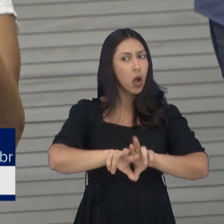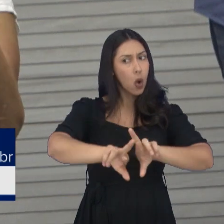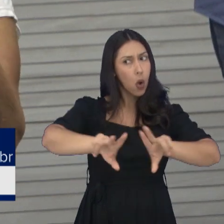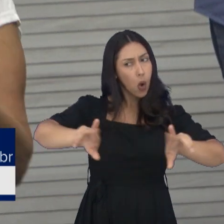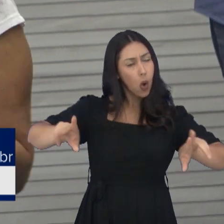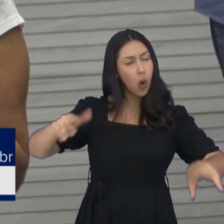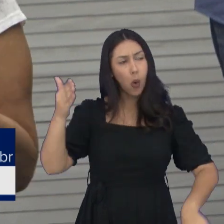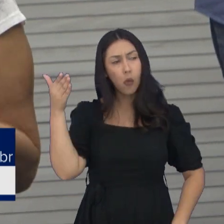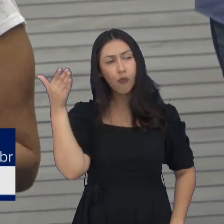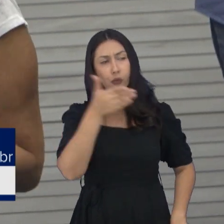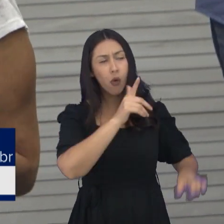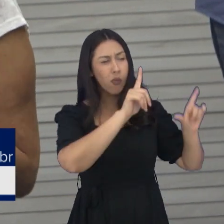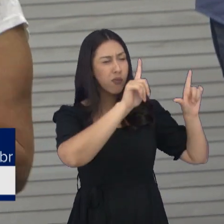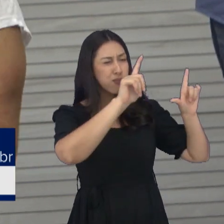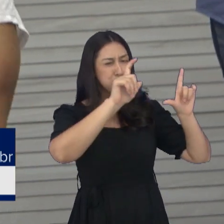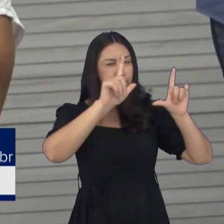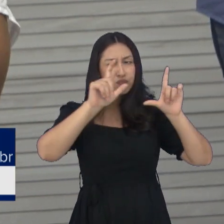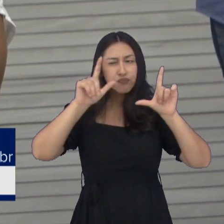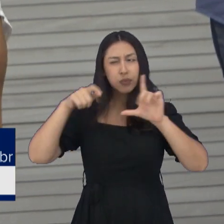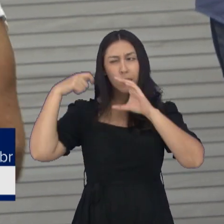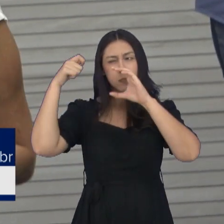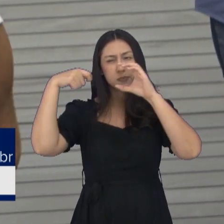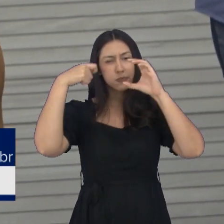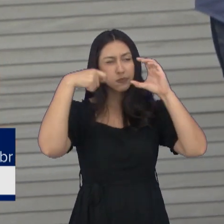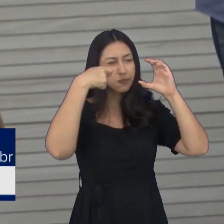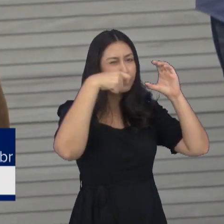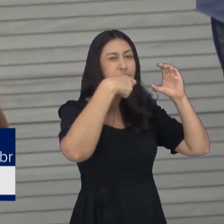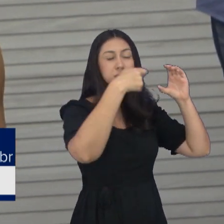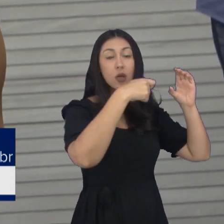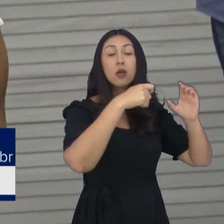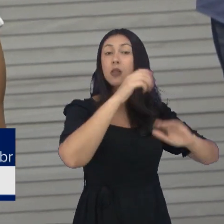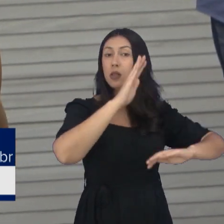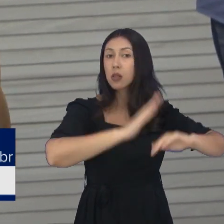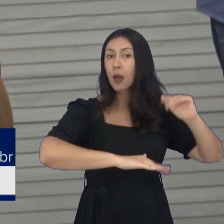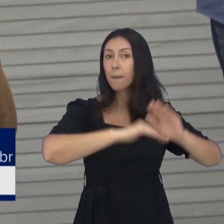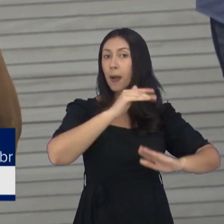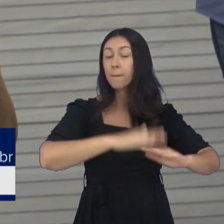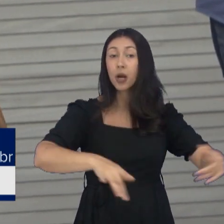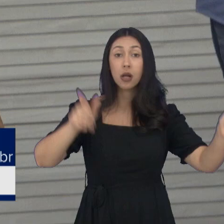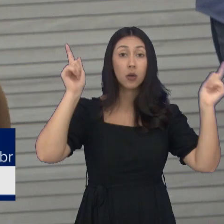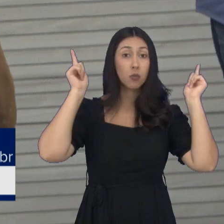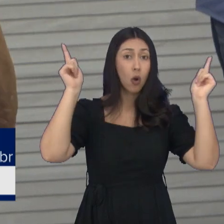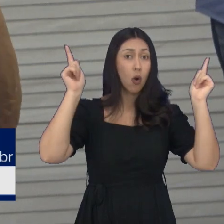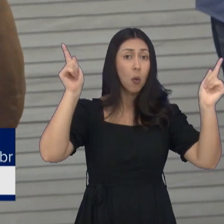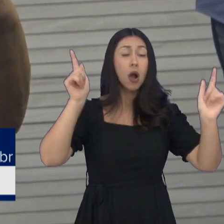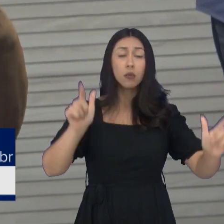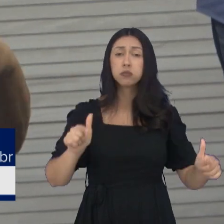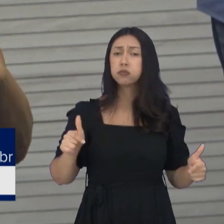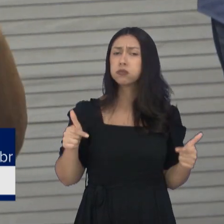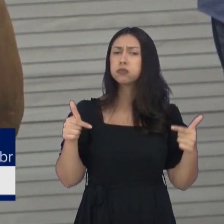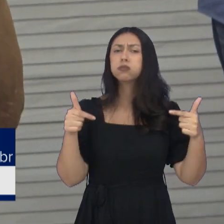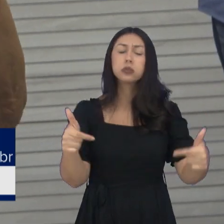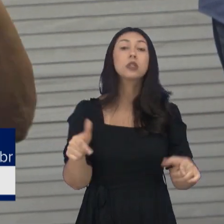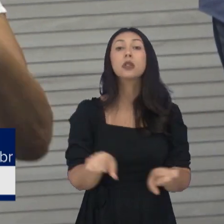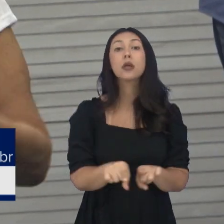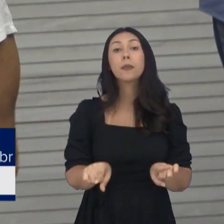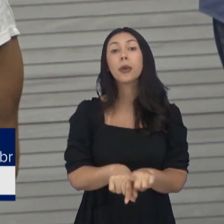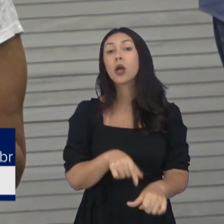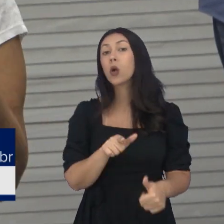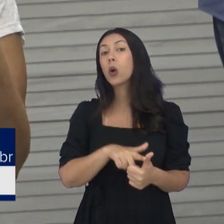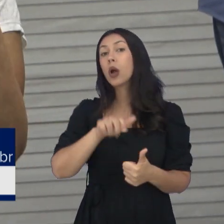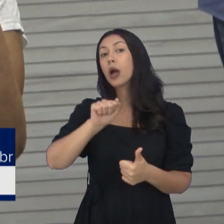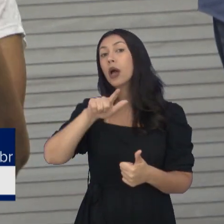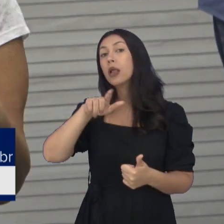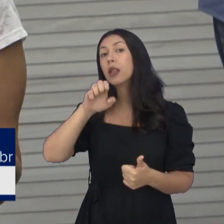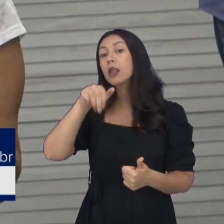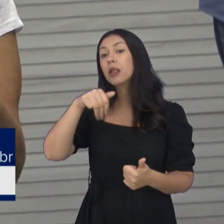hoje registrando essa... A atividade dos moradores, o alemão acompanhou essa